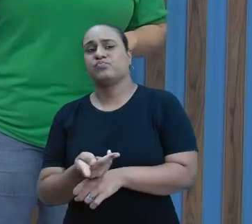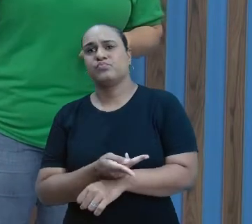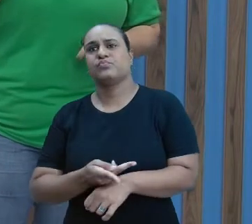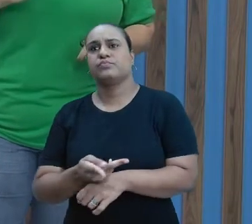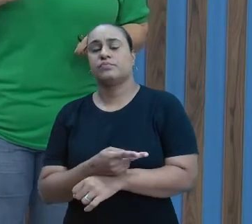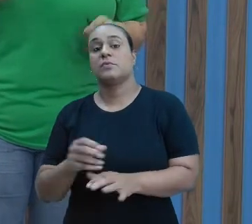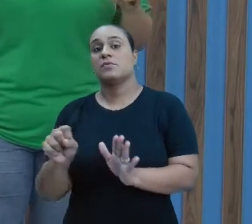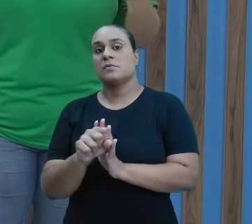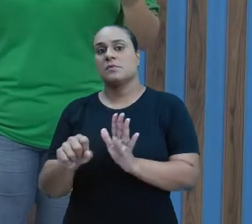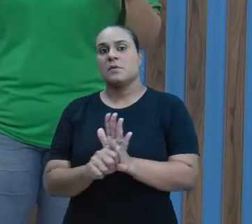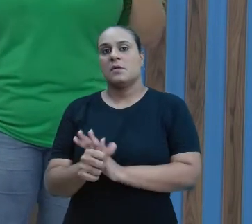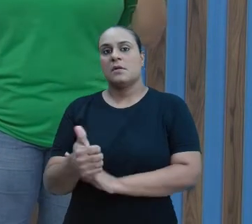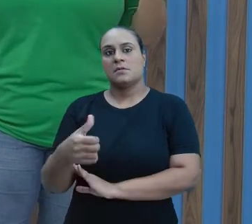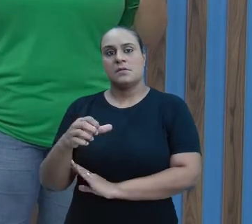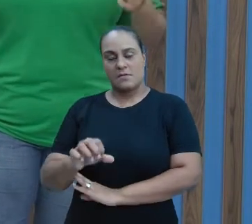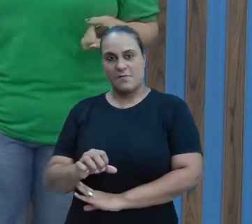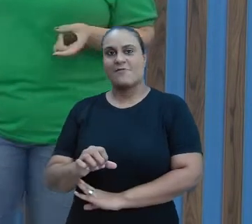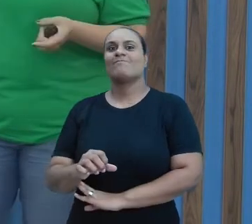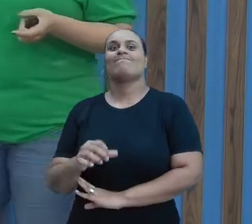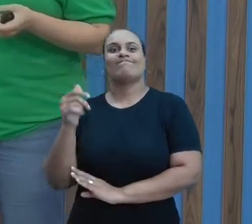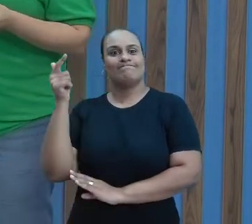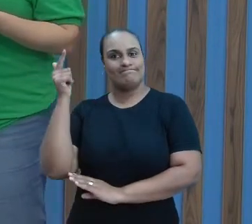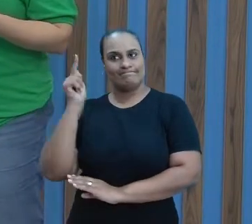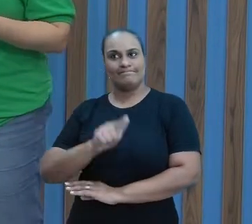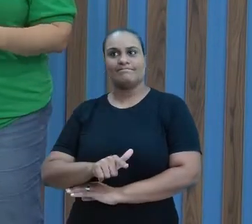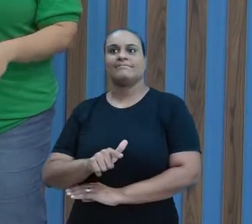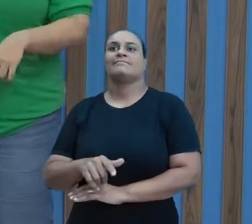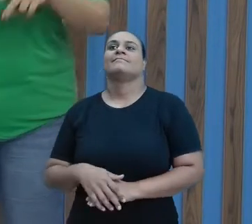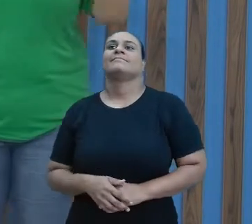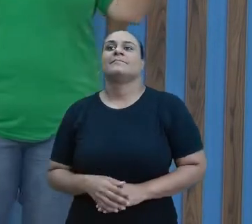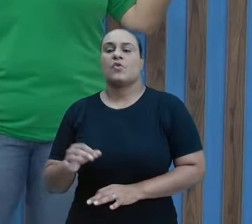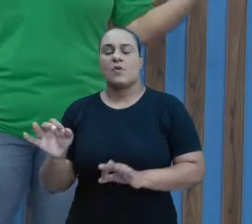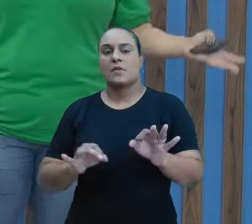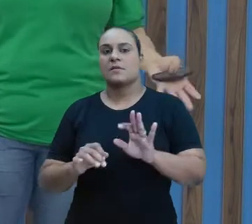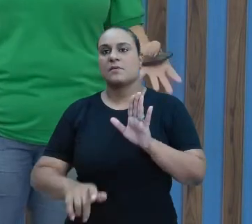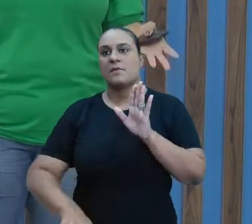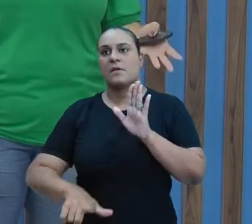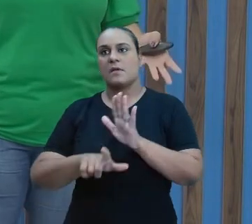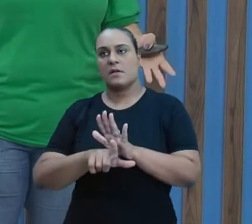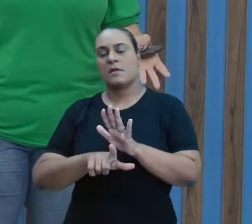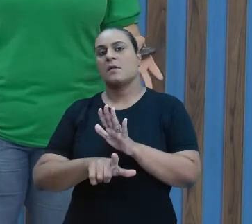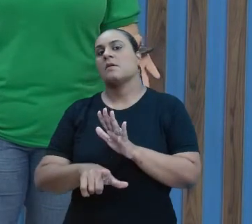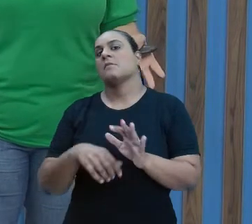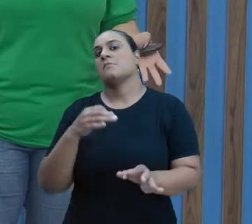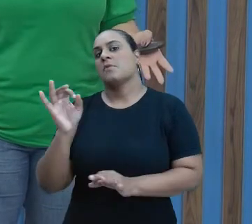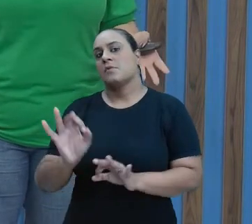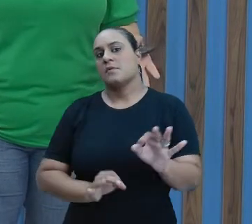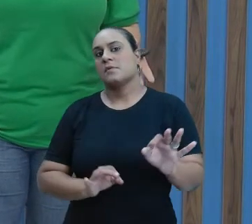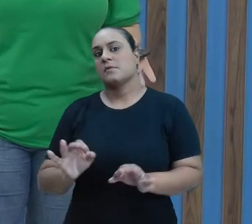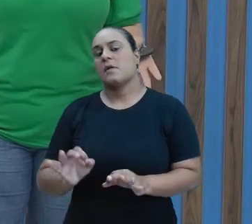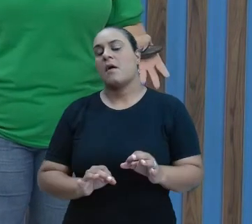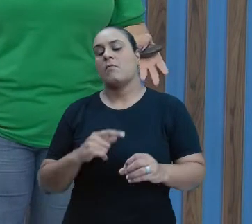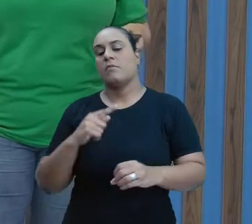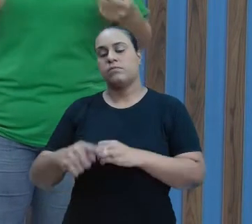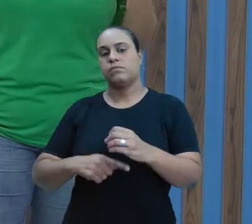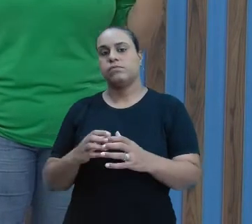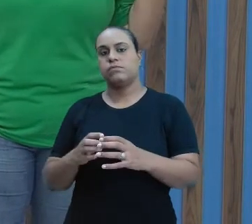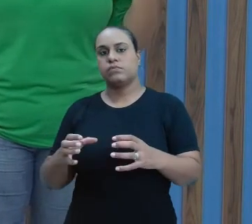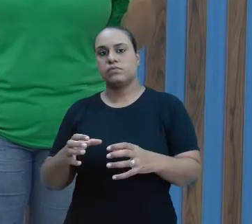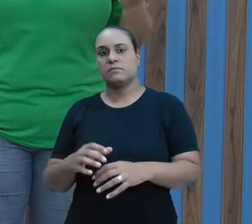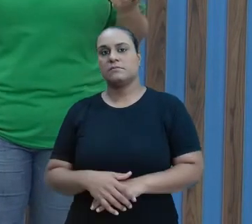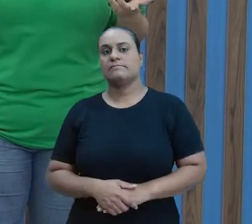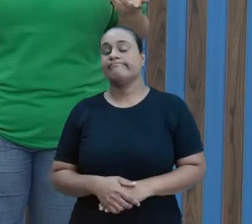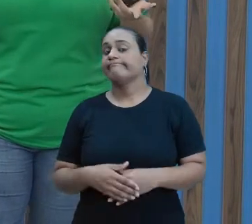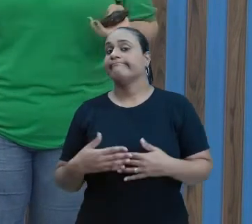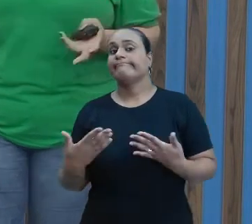século XIX, eles conseguiram, né, formular aí uma lei para organizar esses elementos. E aí, como é que